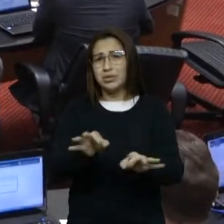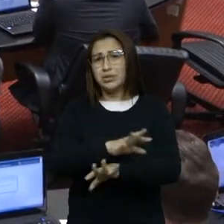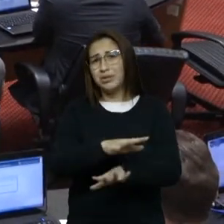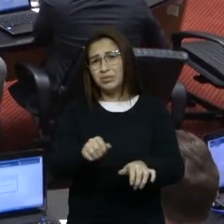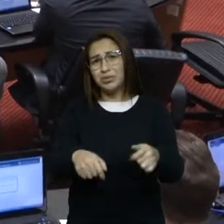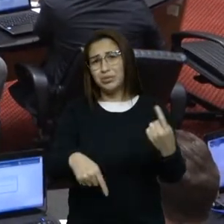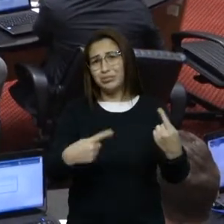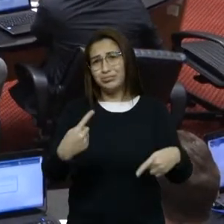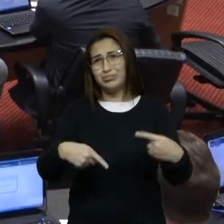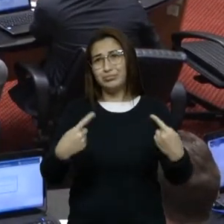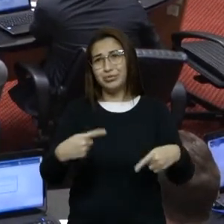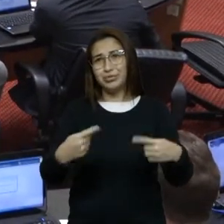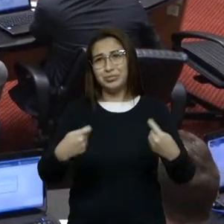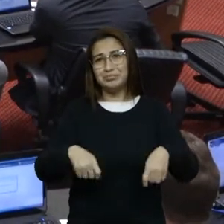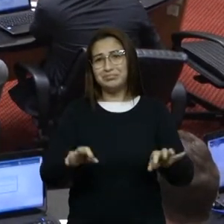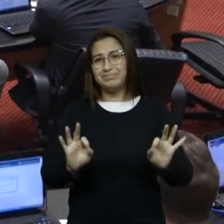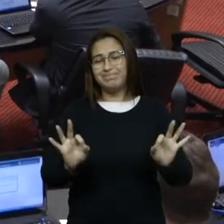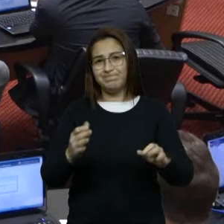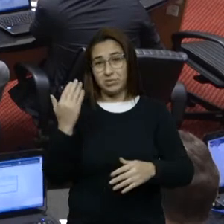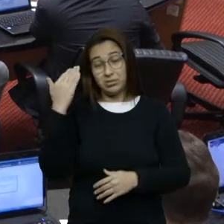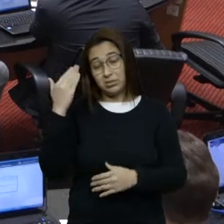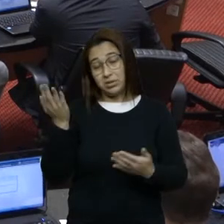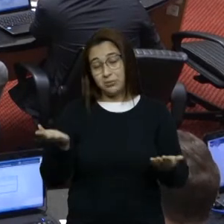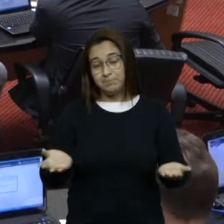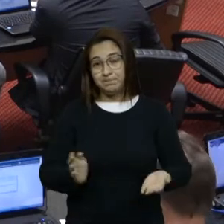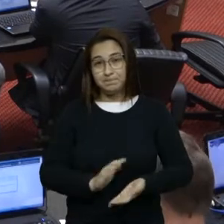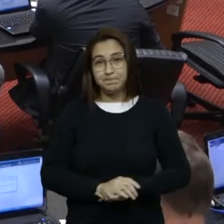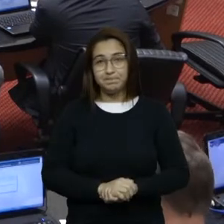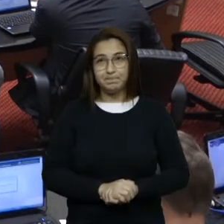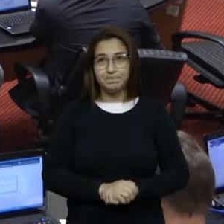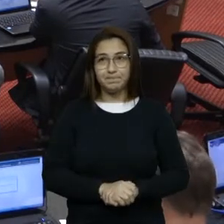discussão eu entendi isso